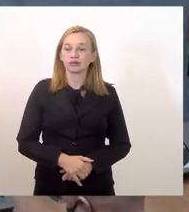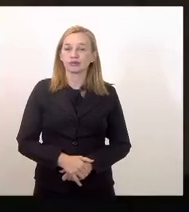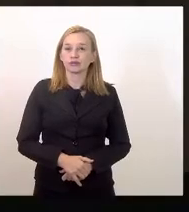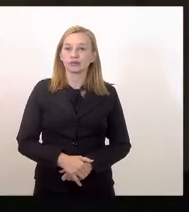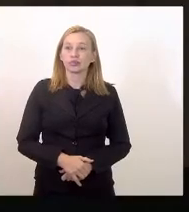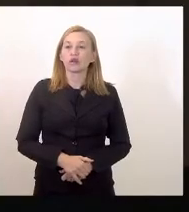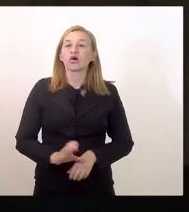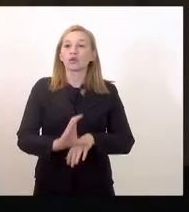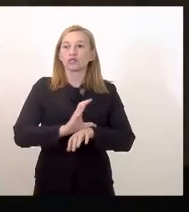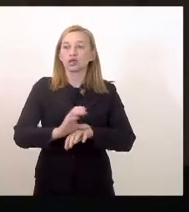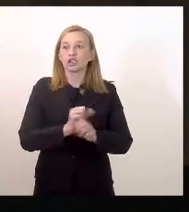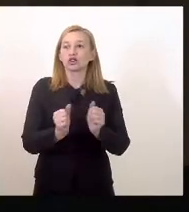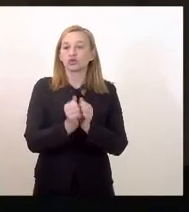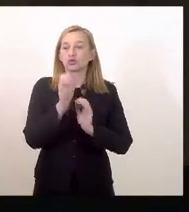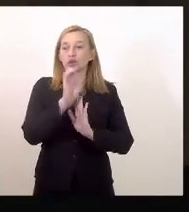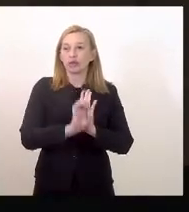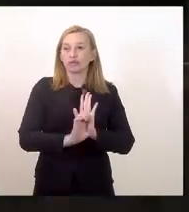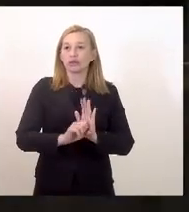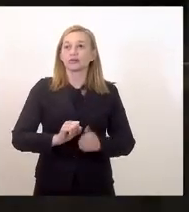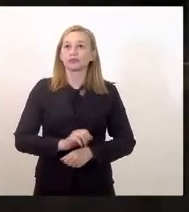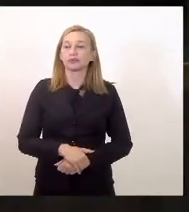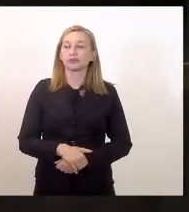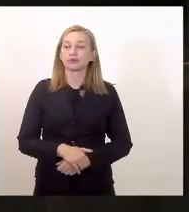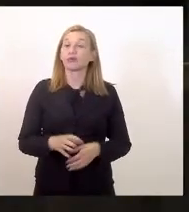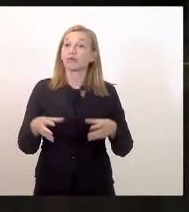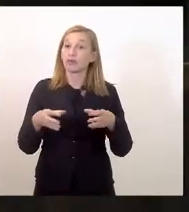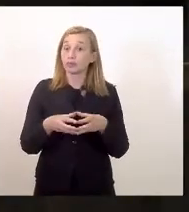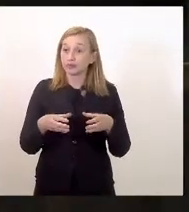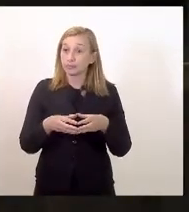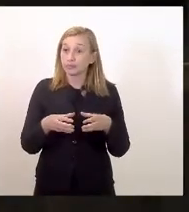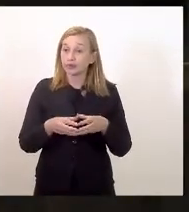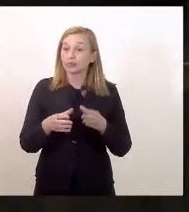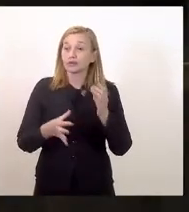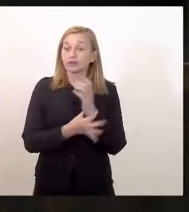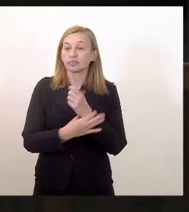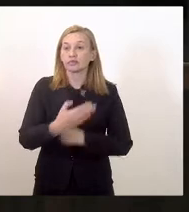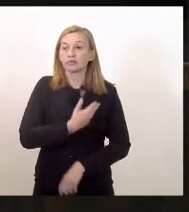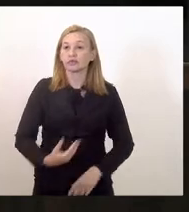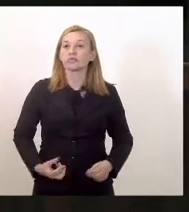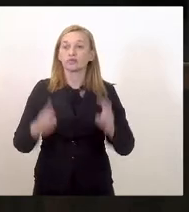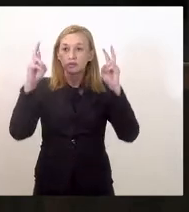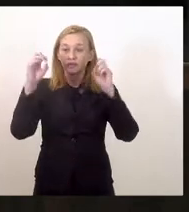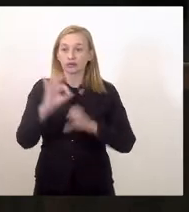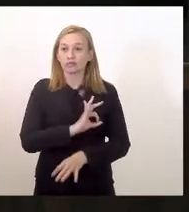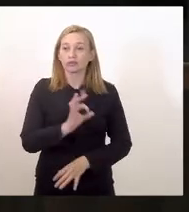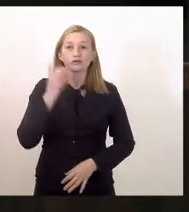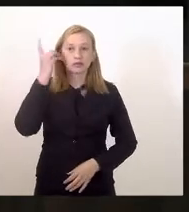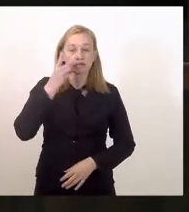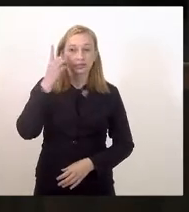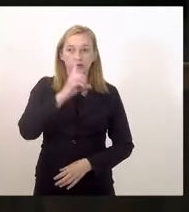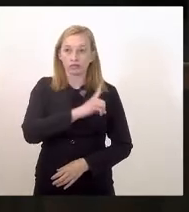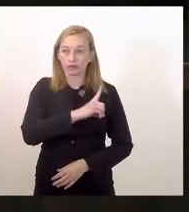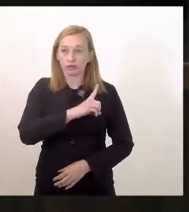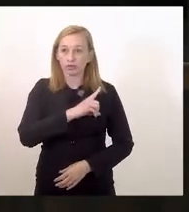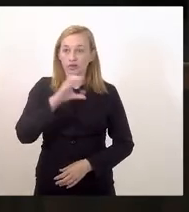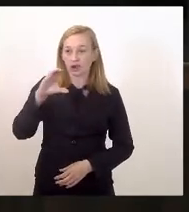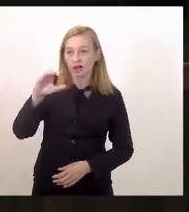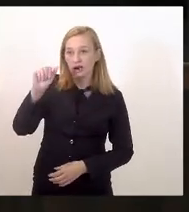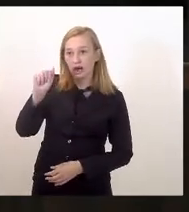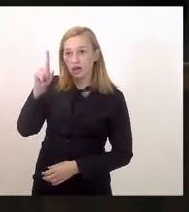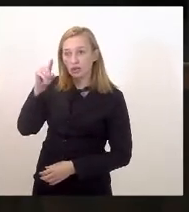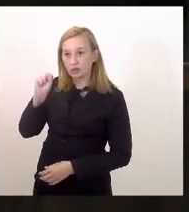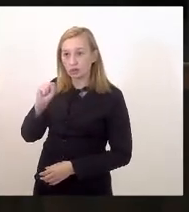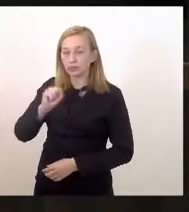Parecer pela constitucionalidade com emendas. Pela Comissão de Segurança Pública, Assuntos de Polícia, deputado delegado Carlos Augusto.